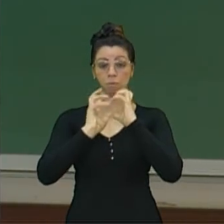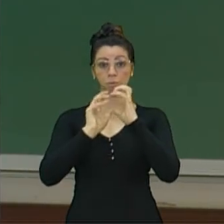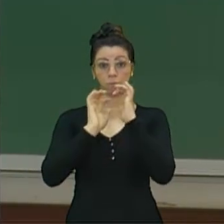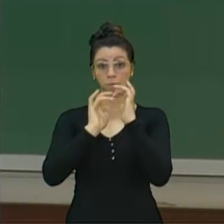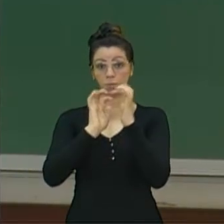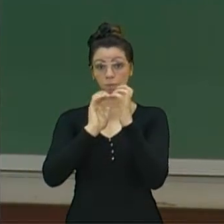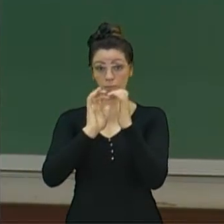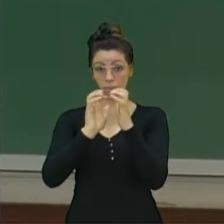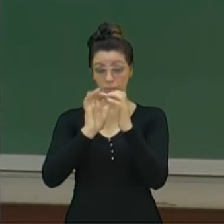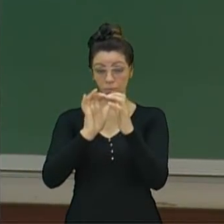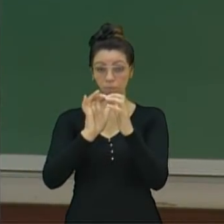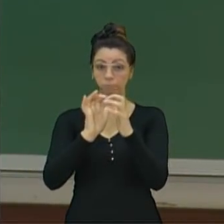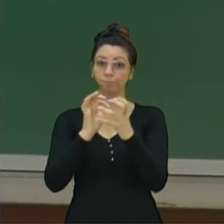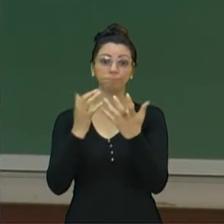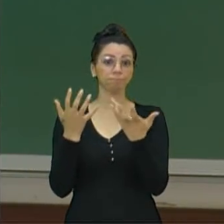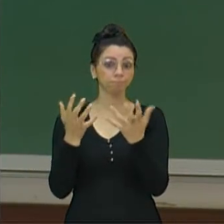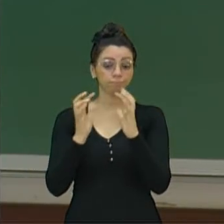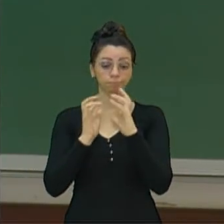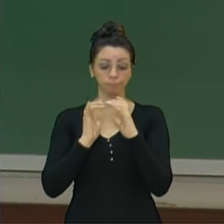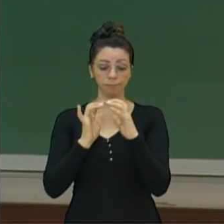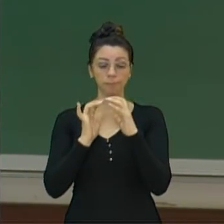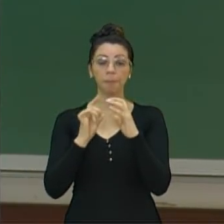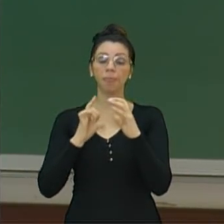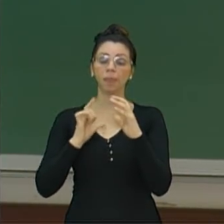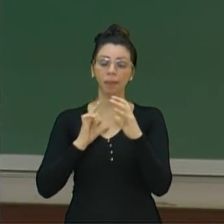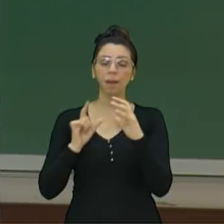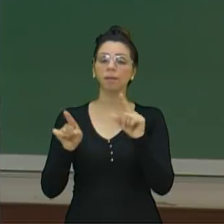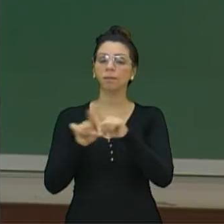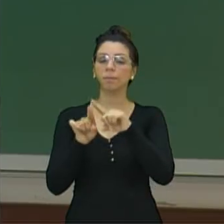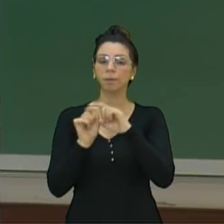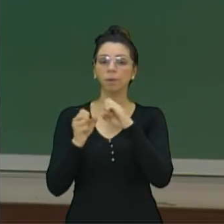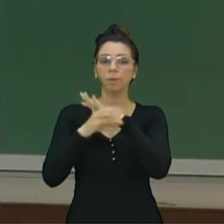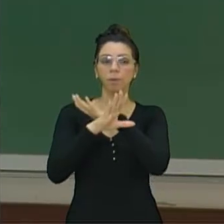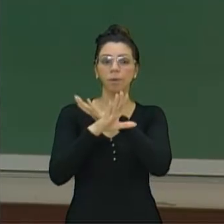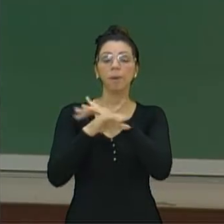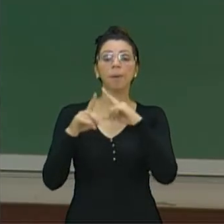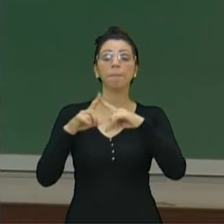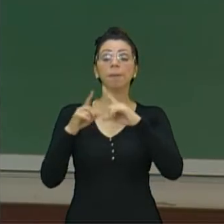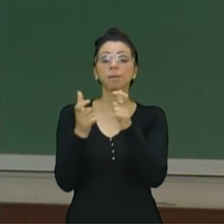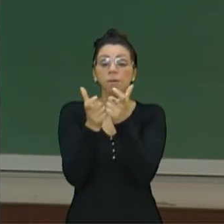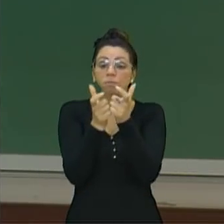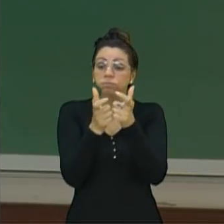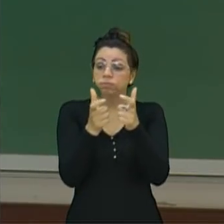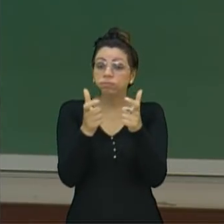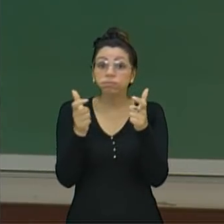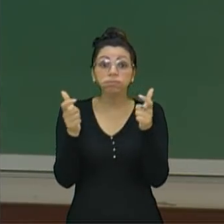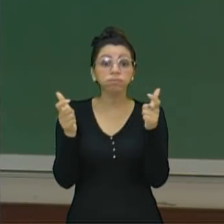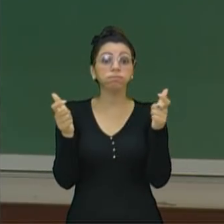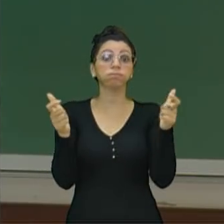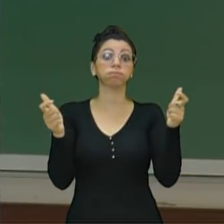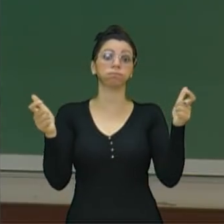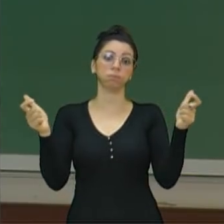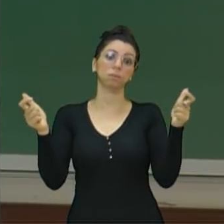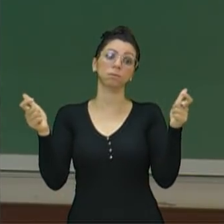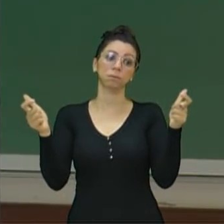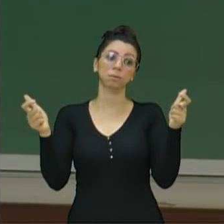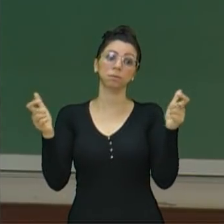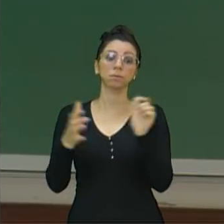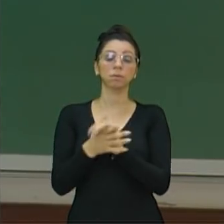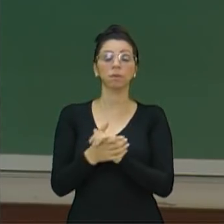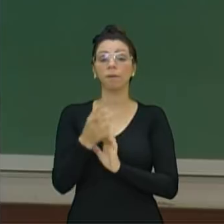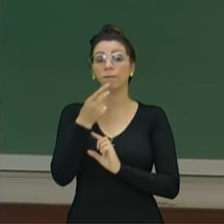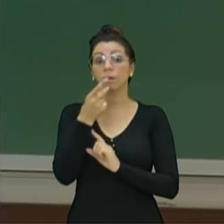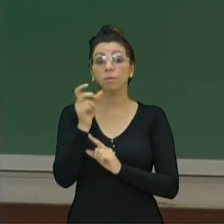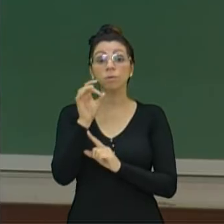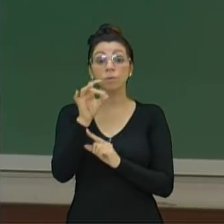tronco encefálico. É lógico que no cérebro eu tenho os neurônios, mas ele é algo muito maior, muito macro. Nós estamos falando